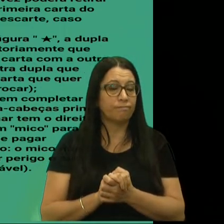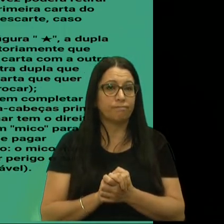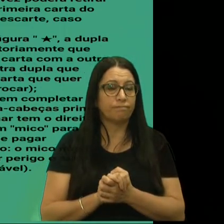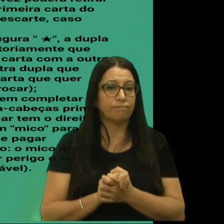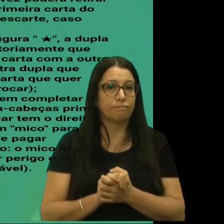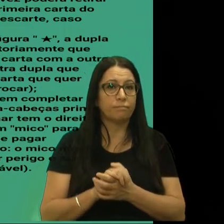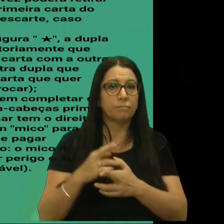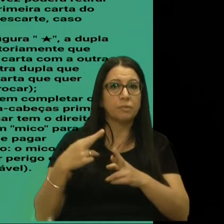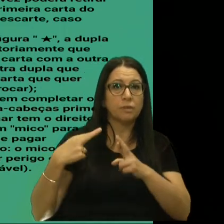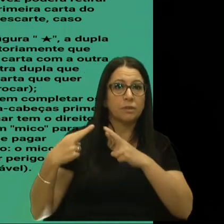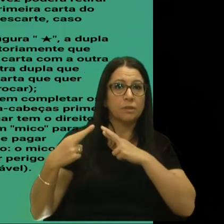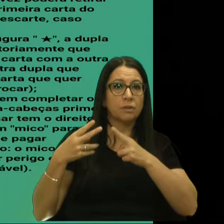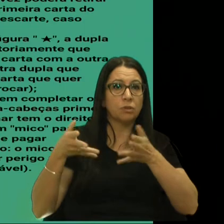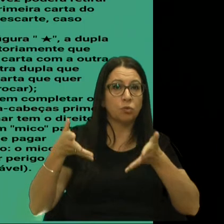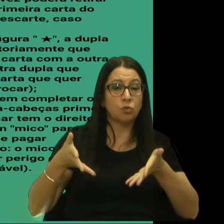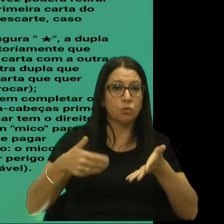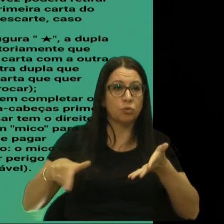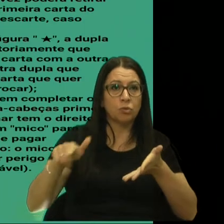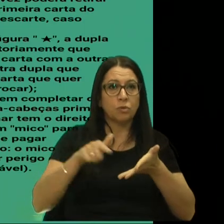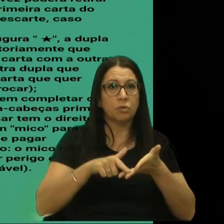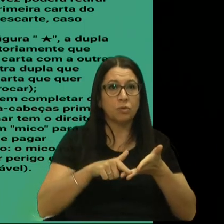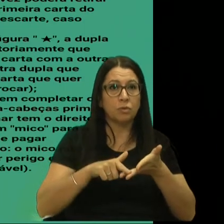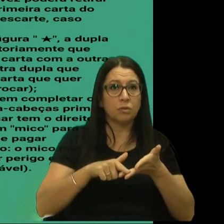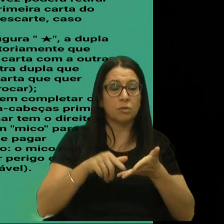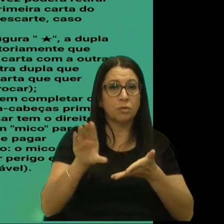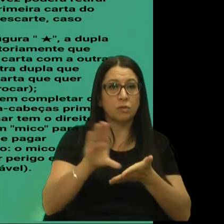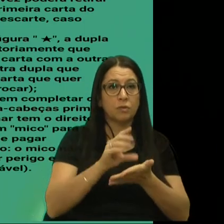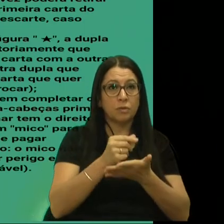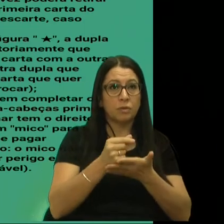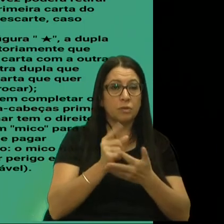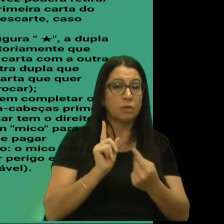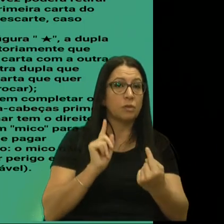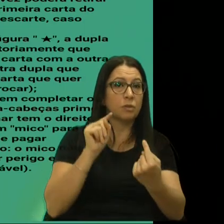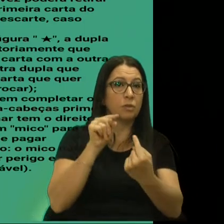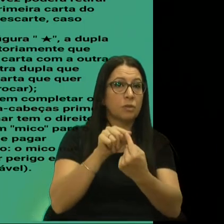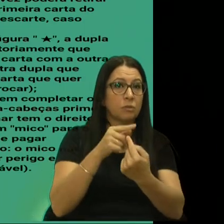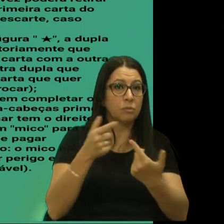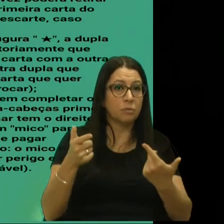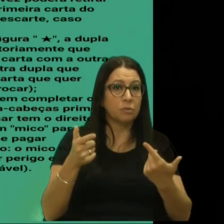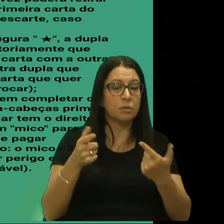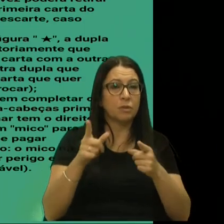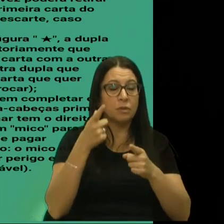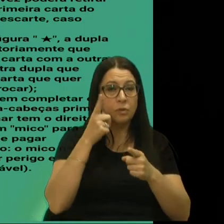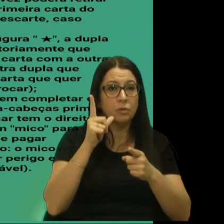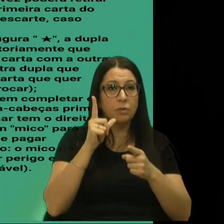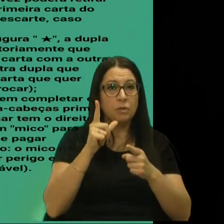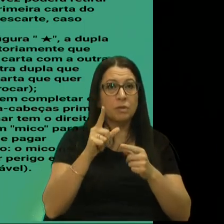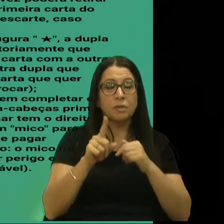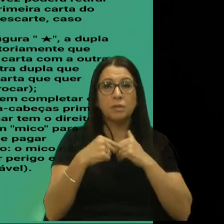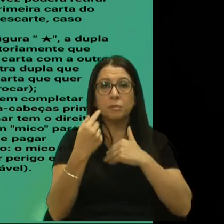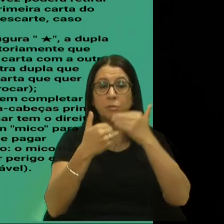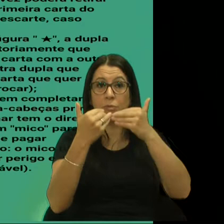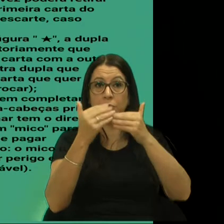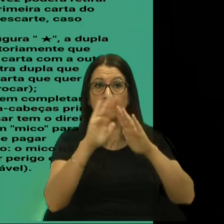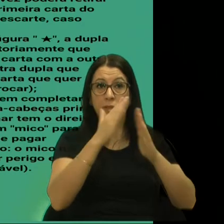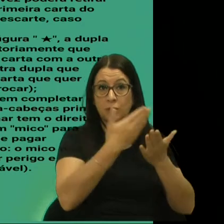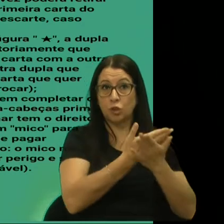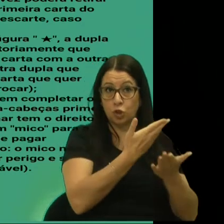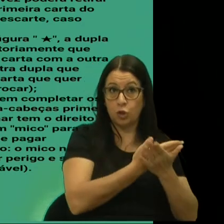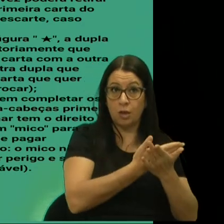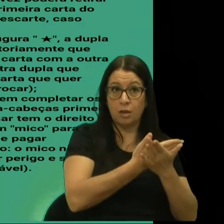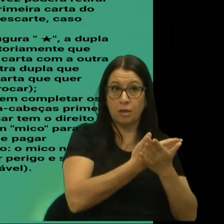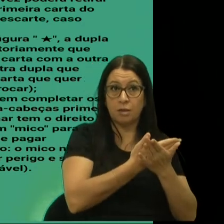Em relação ao jogo, a gente procura verbas, porque o objetivo é que a gente consiga disponibilizar ele nas escolas da